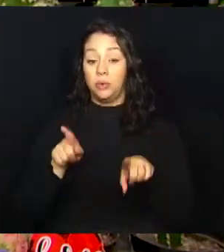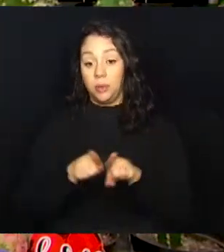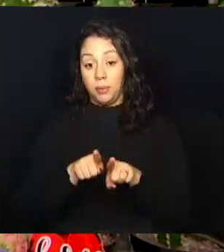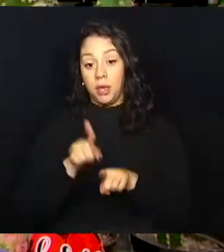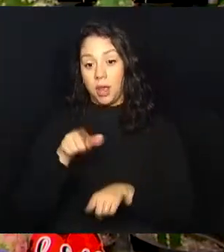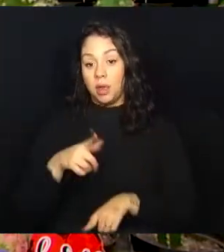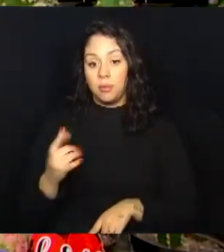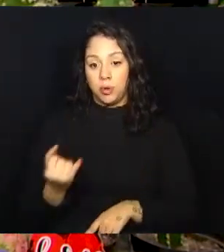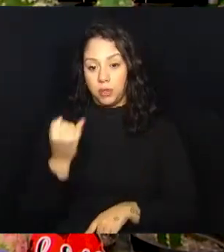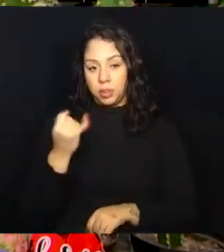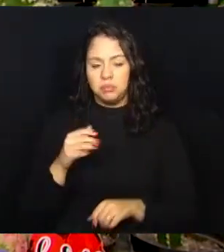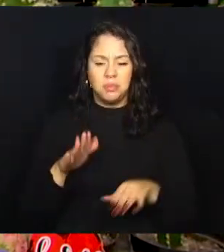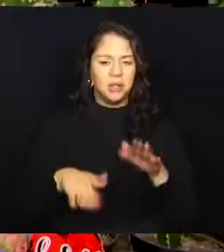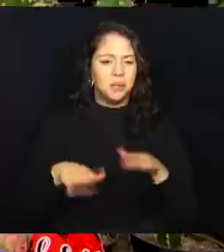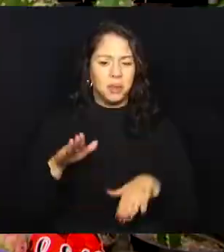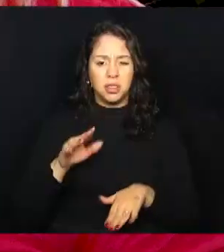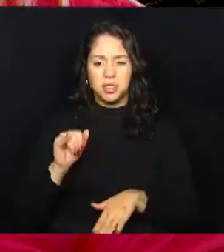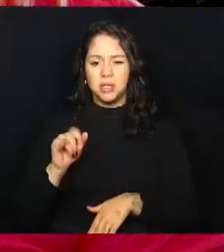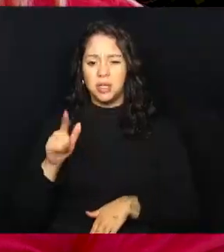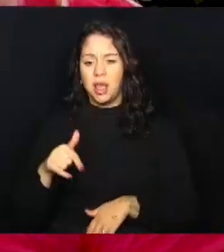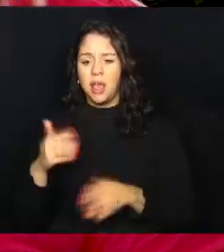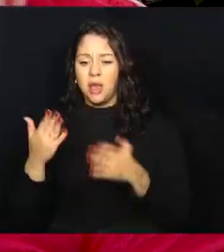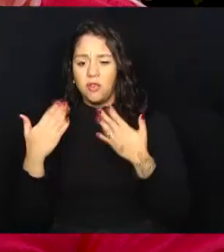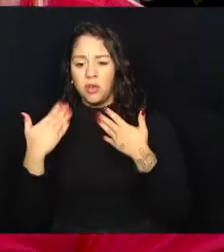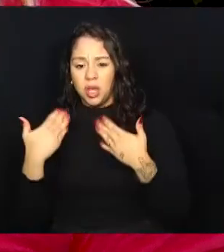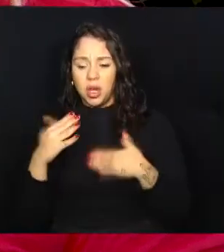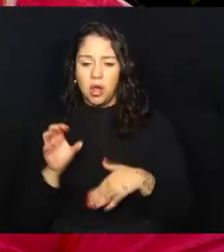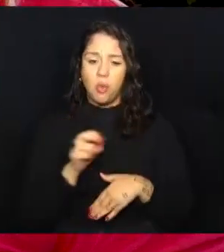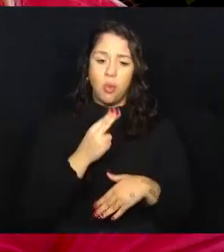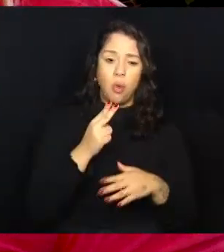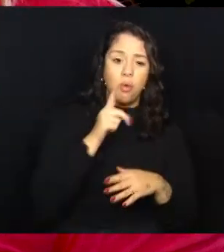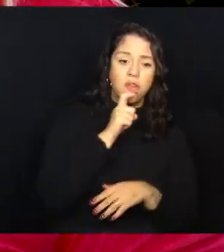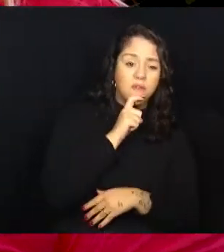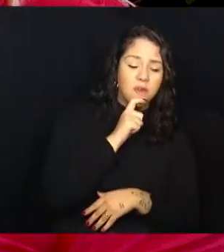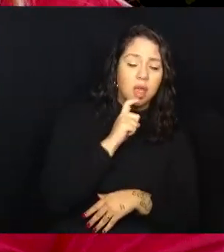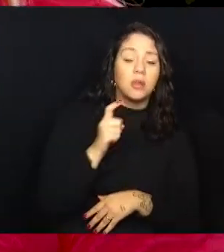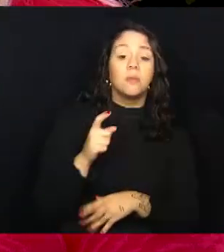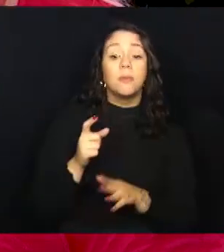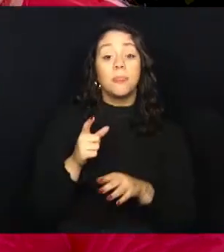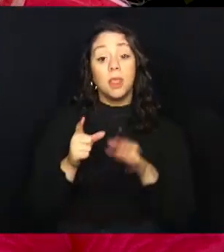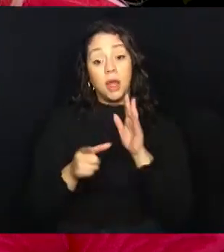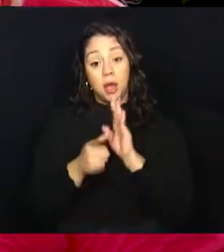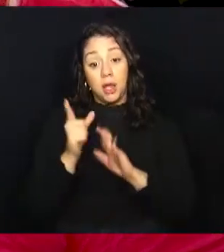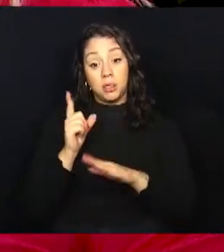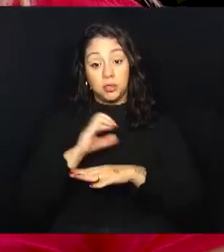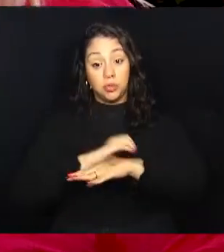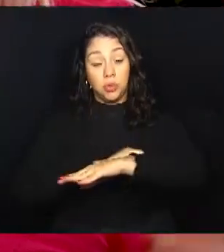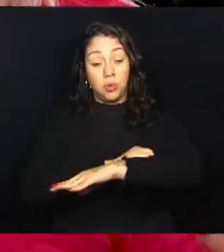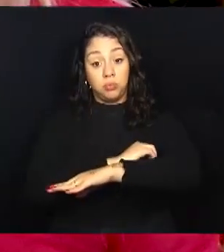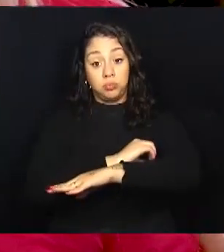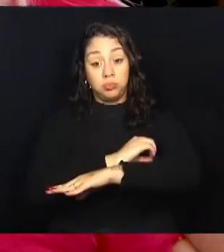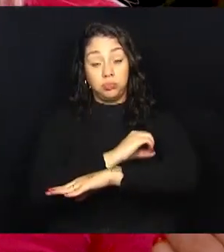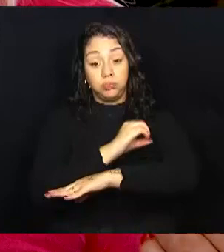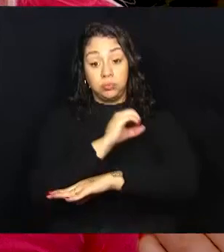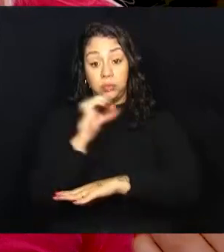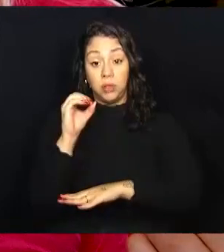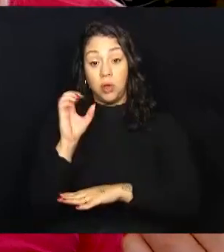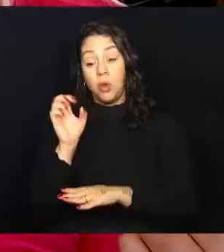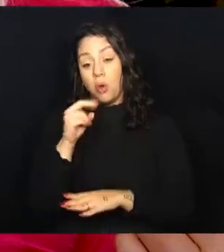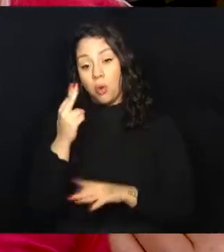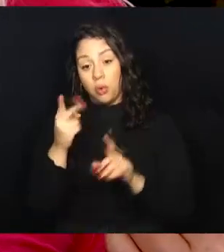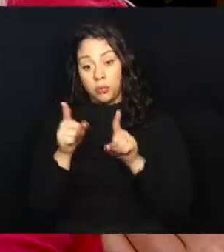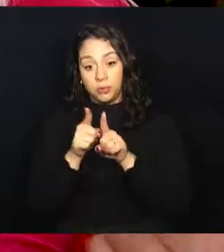fazer isso também é importante. Independente se for verão, outono, inverno, a regra básica, antes de nascer o